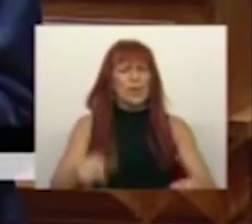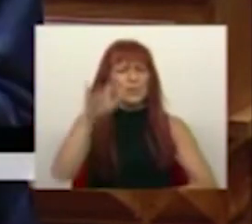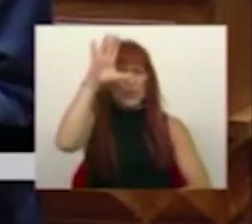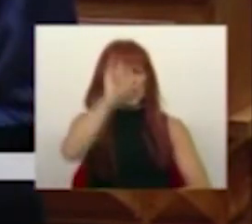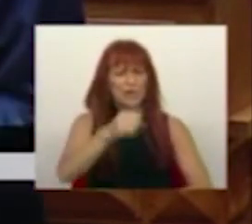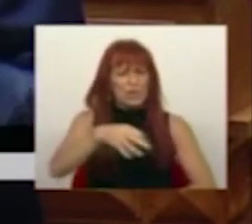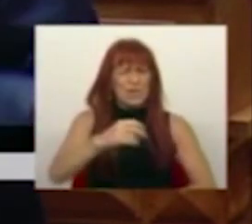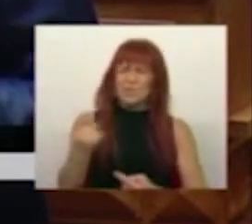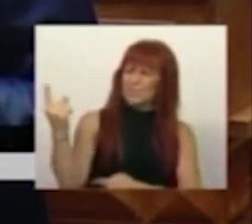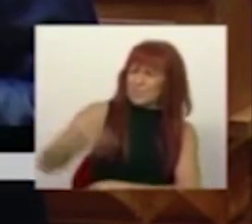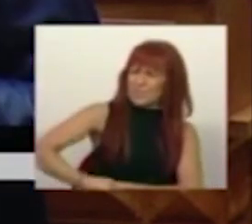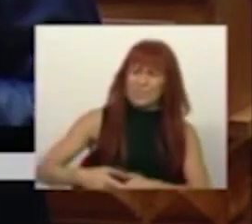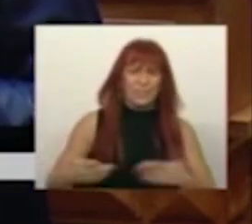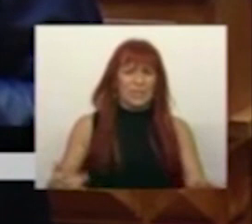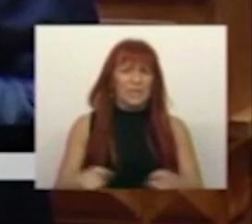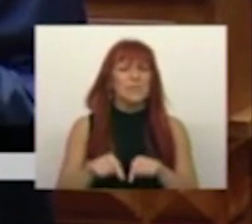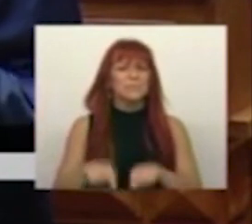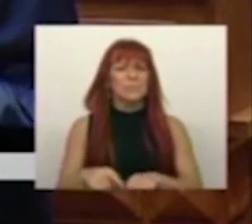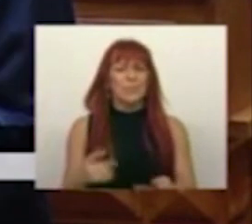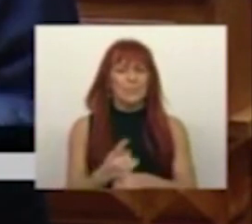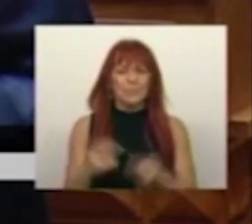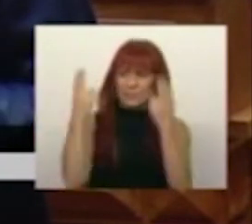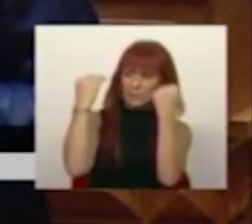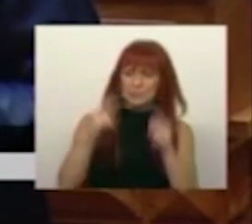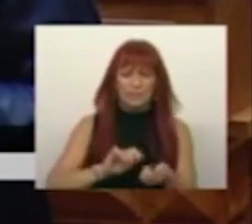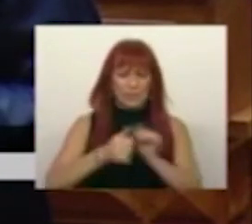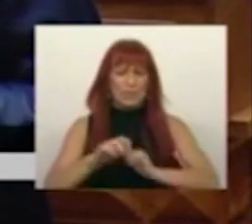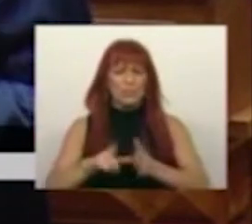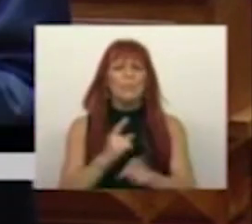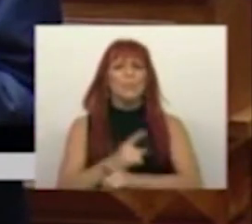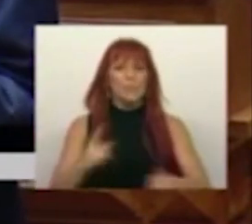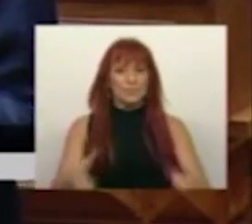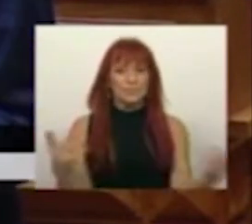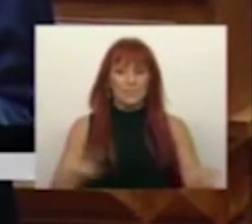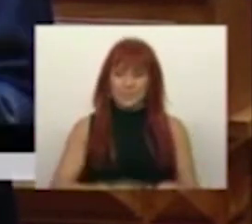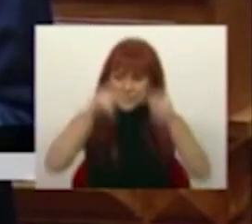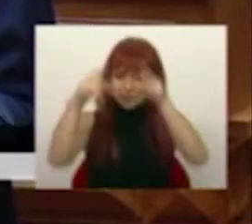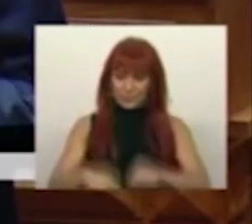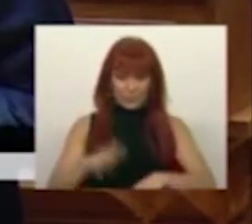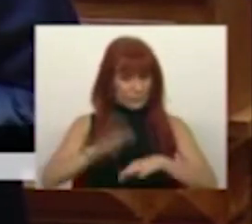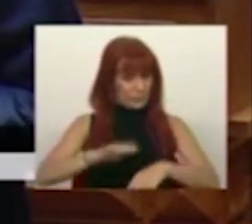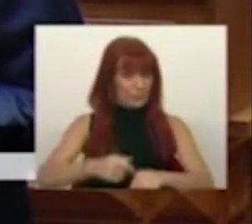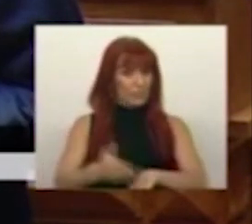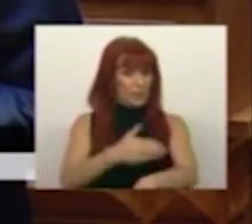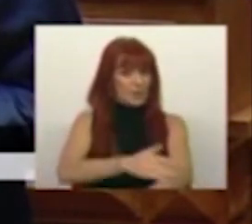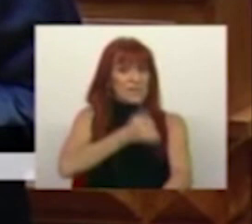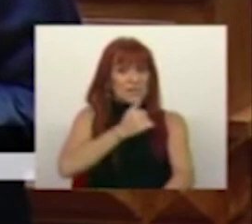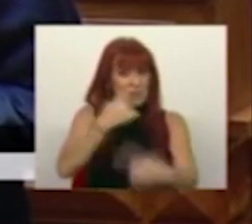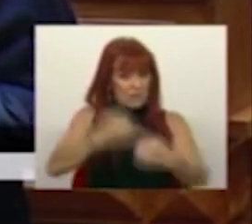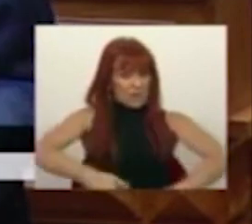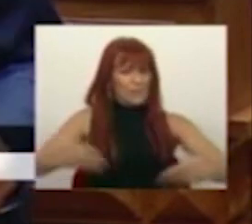do PS submeteu a essa imposição, essa mudança de projeto, essa alteração em relação ao que estava